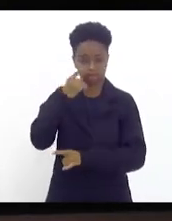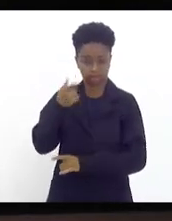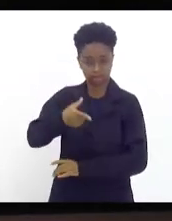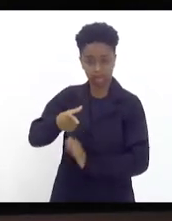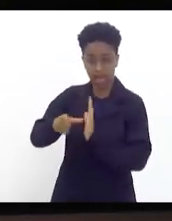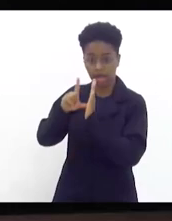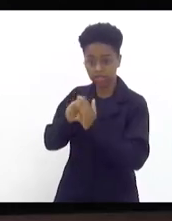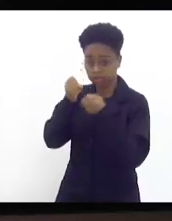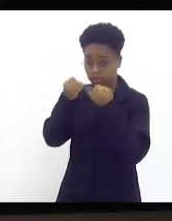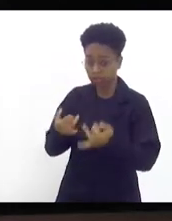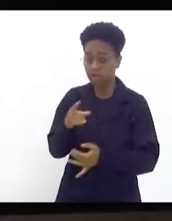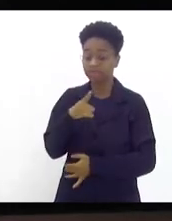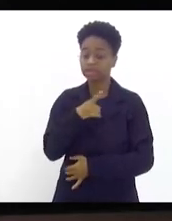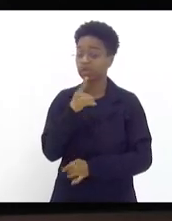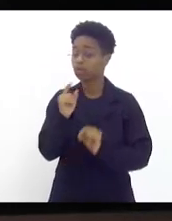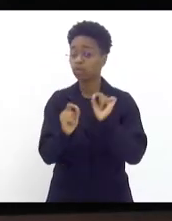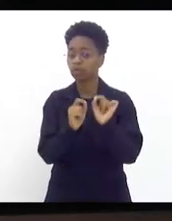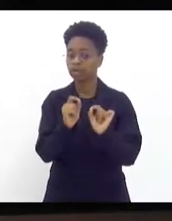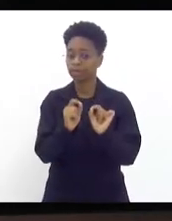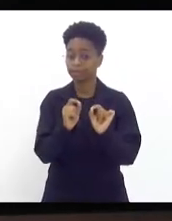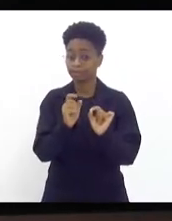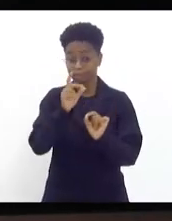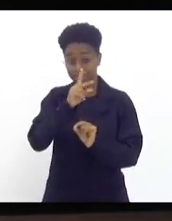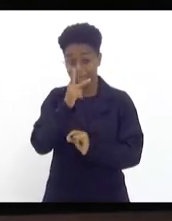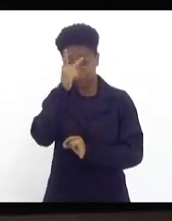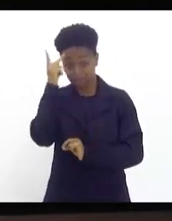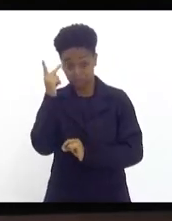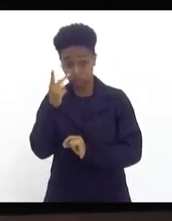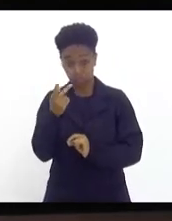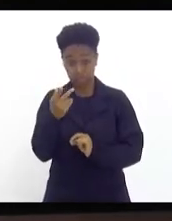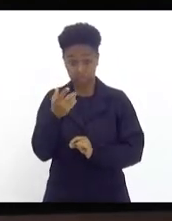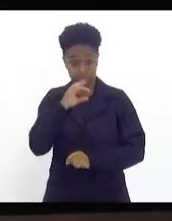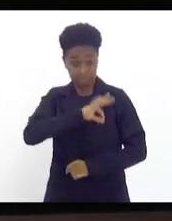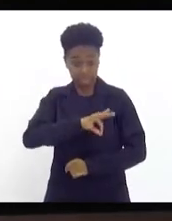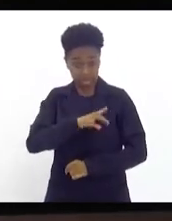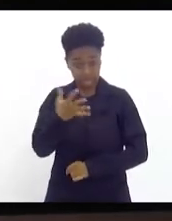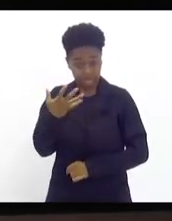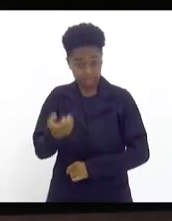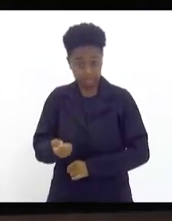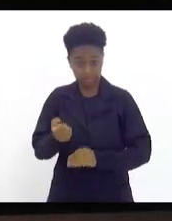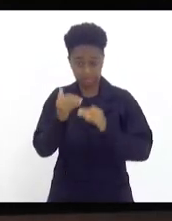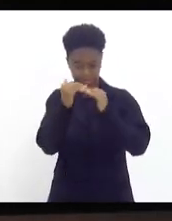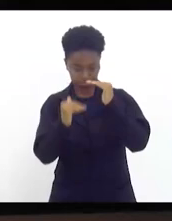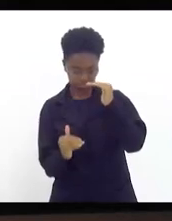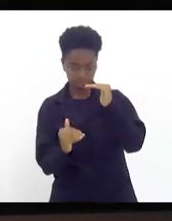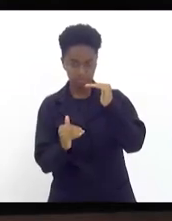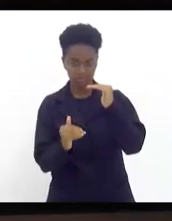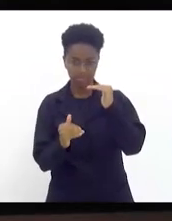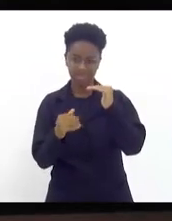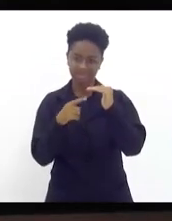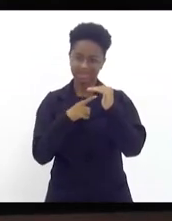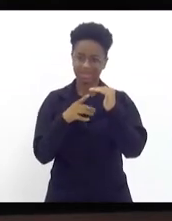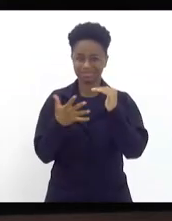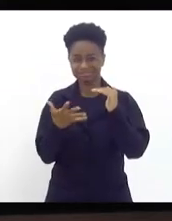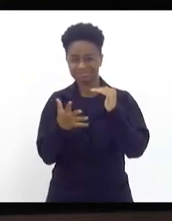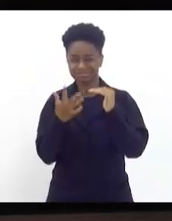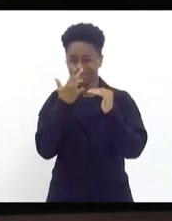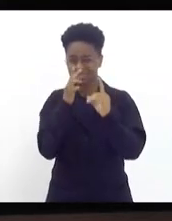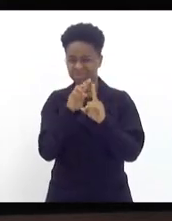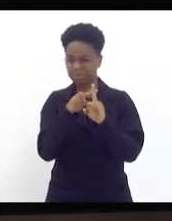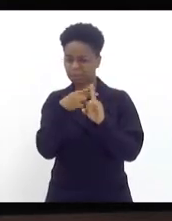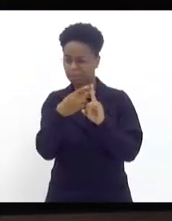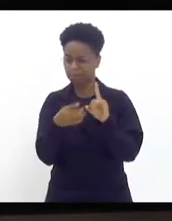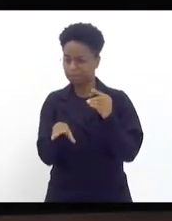mas a gente tem aqui por exemplo que quem recebe abaixo do piso vai com uma com uma espécie de gratificação